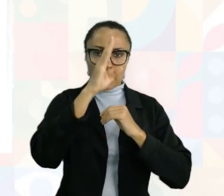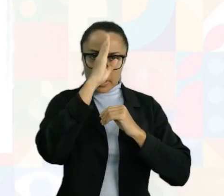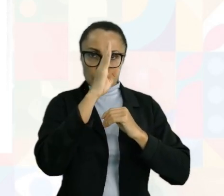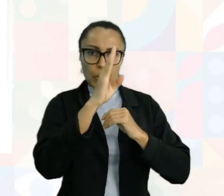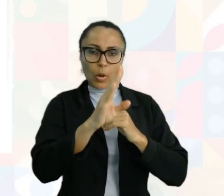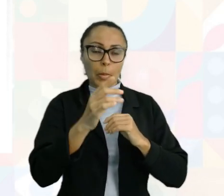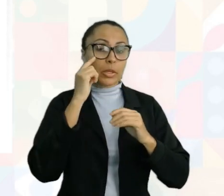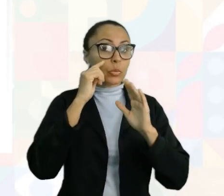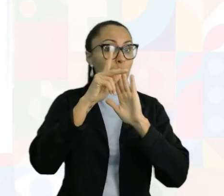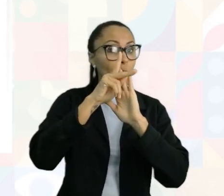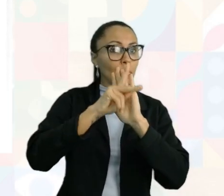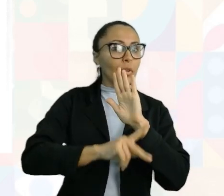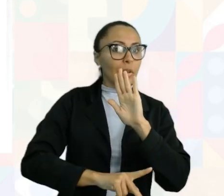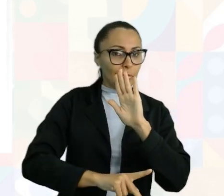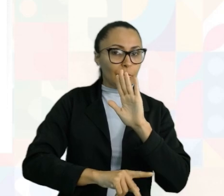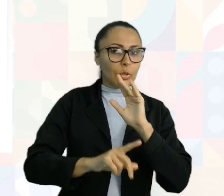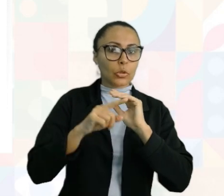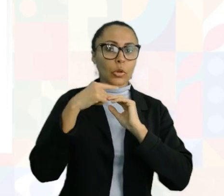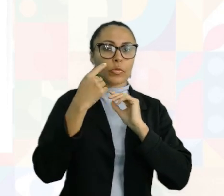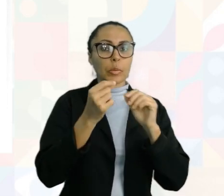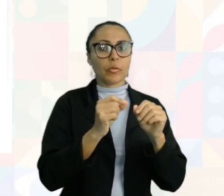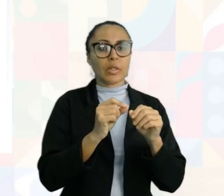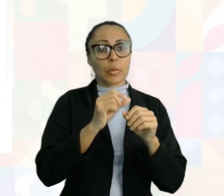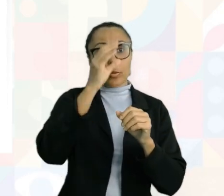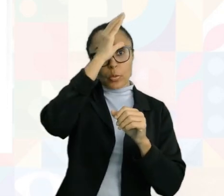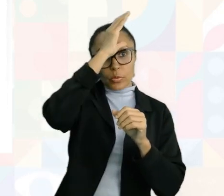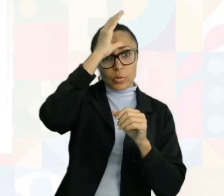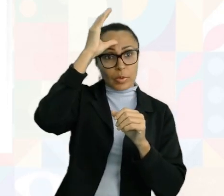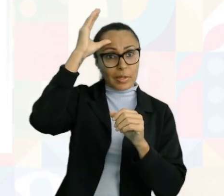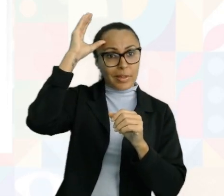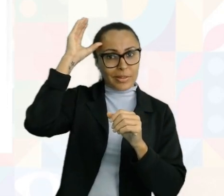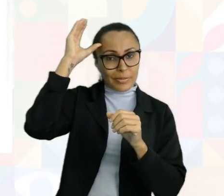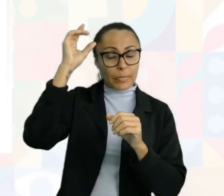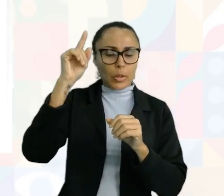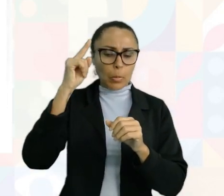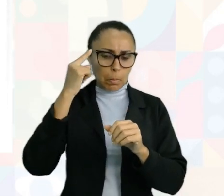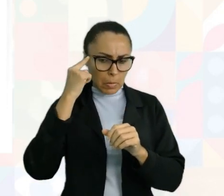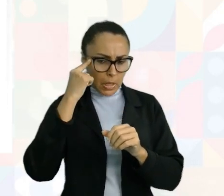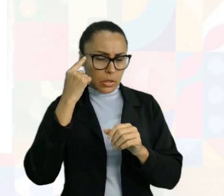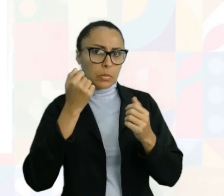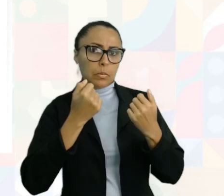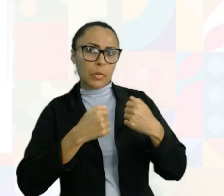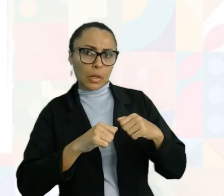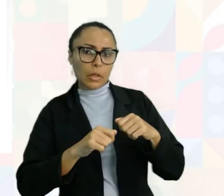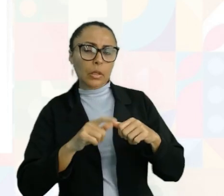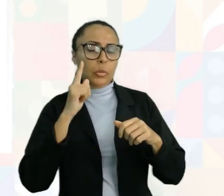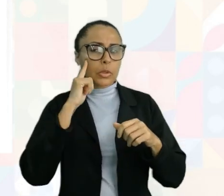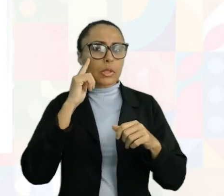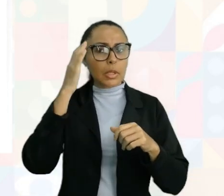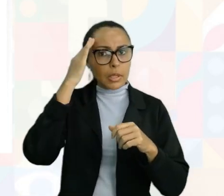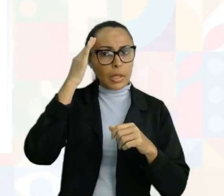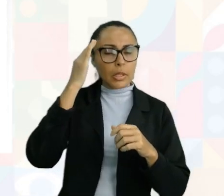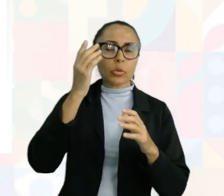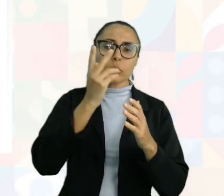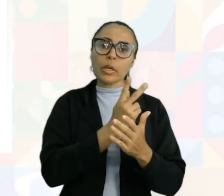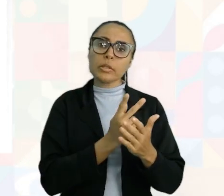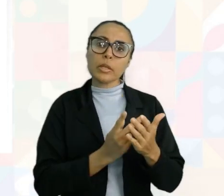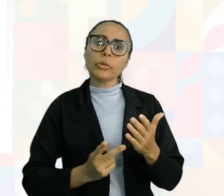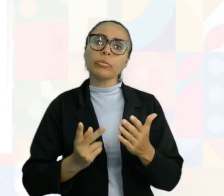definição dos projetos que nós vamos fazer para os nossos clientes, né? Então, nós precisamos entender que o desenho ele pode